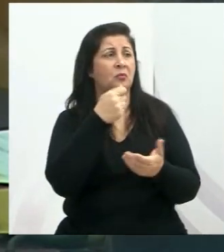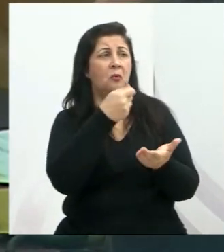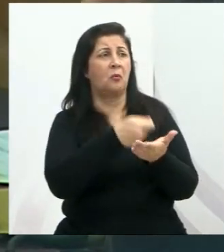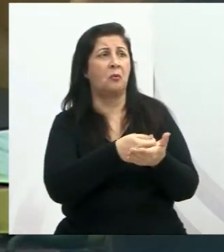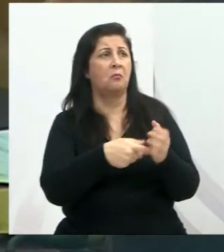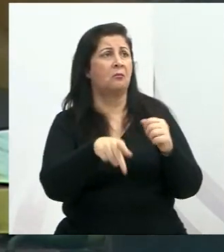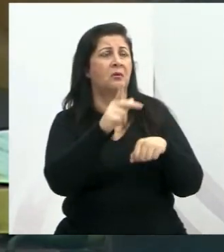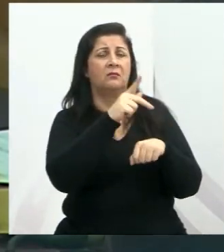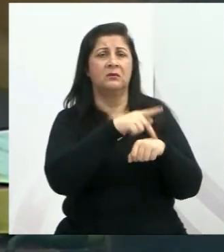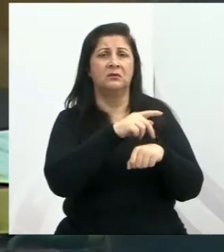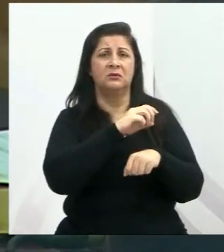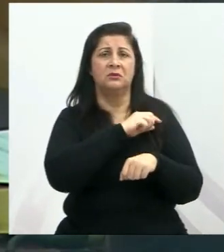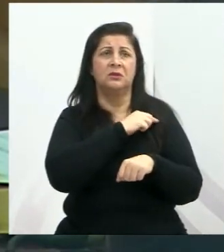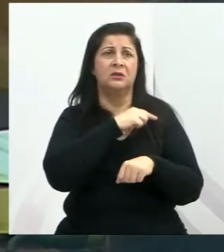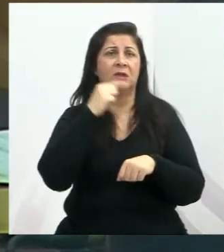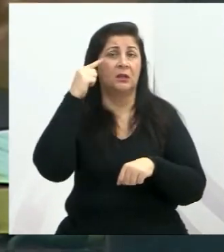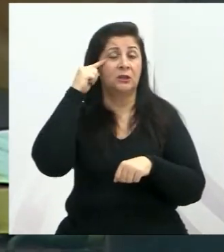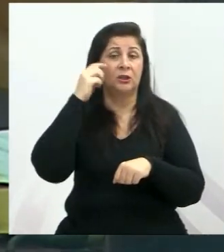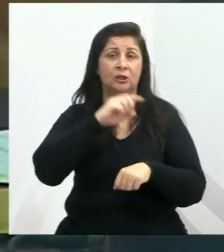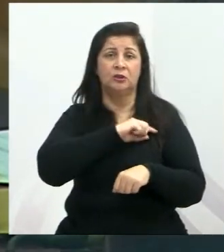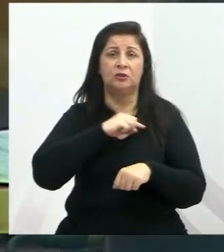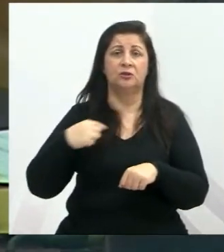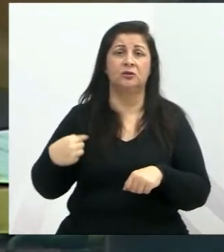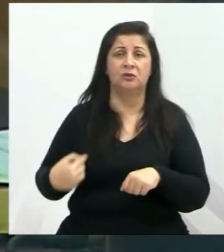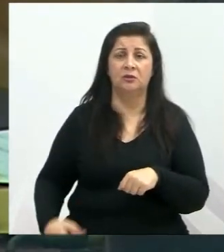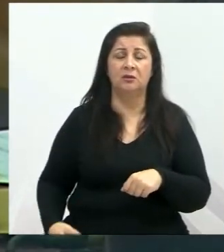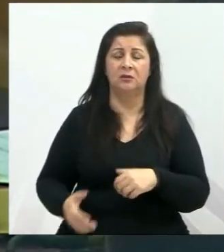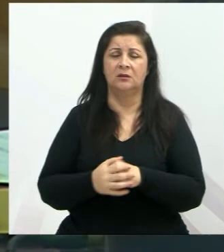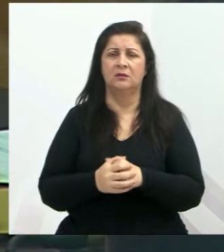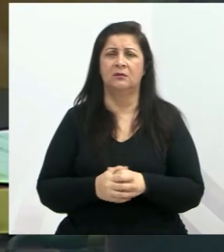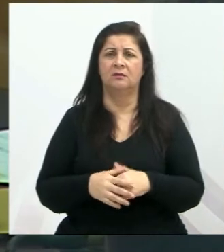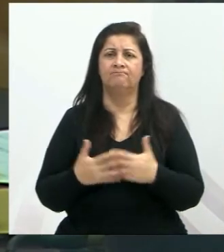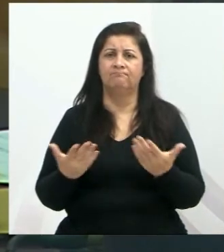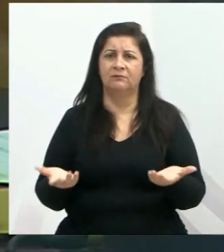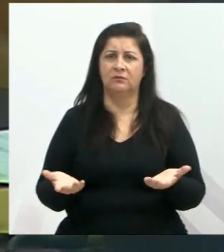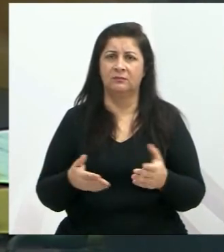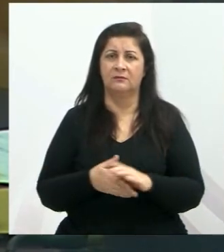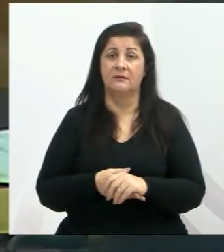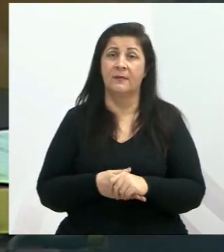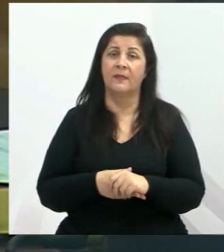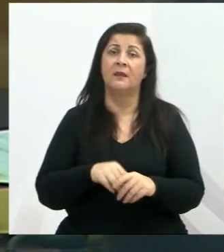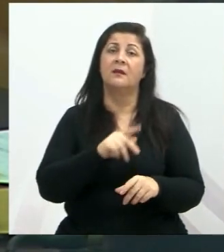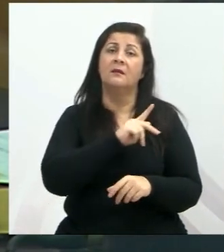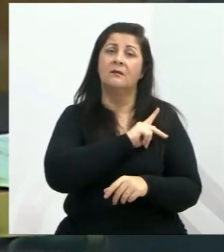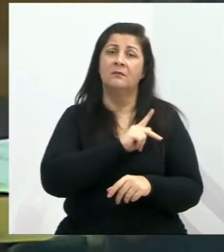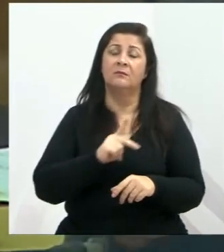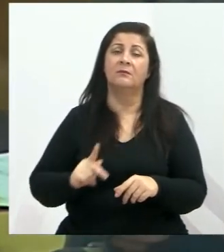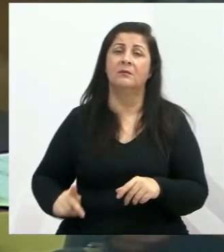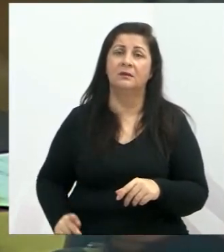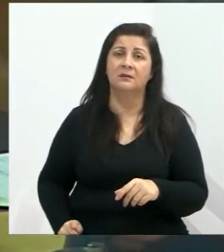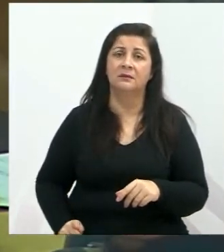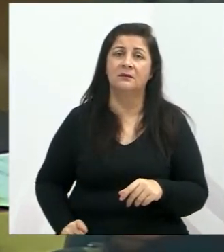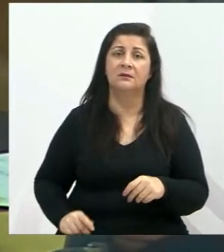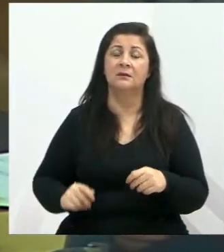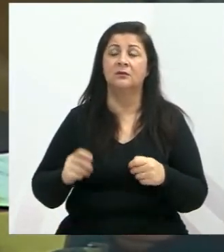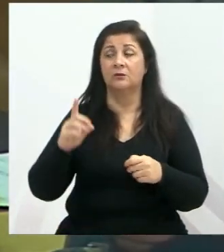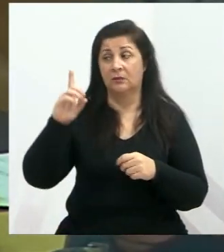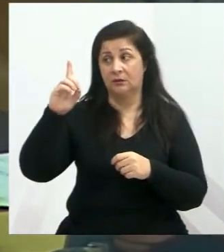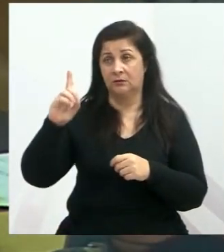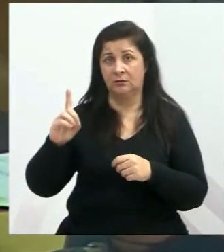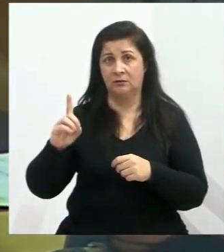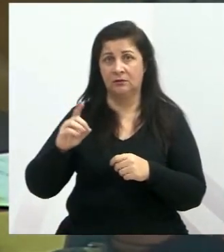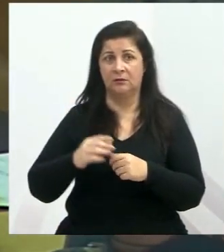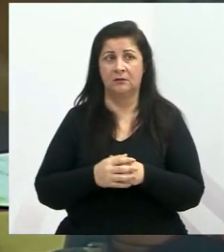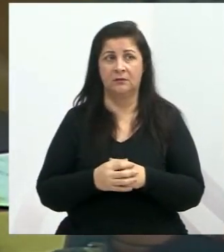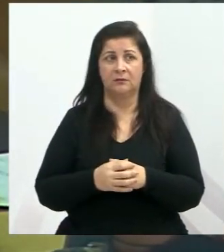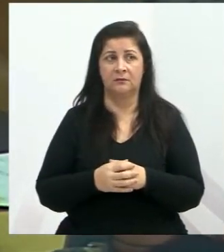comprava vacina porque vacina o brasileiro não pega porque é gripezinha, e esse presidente é de orientação de direita. Então é